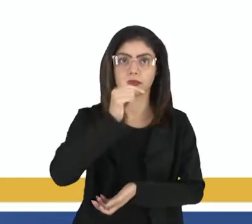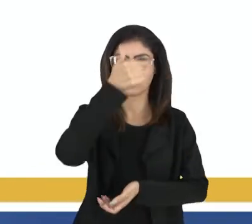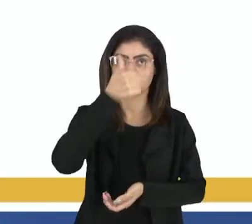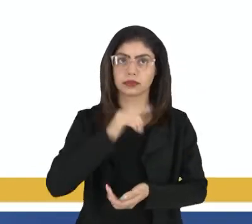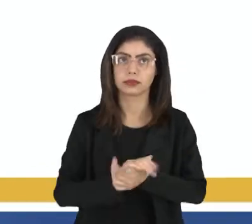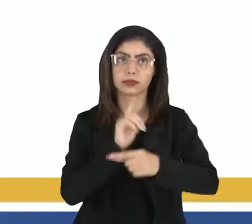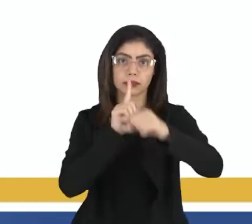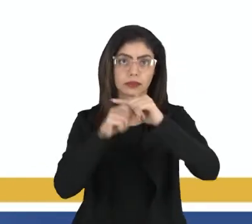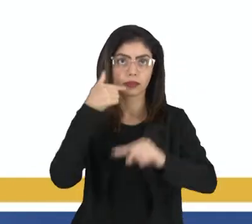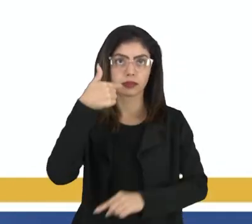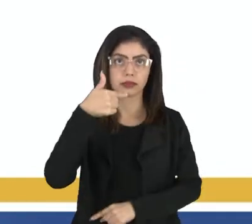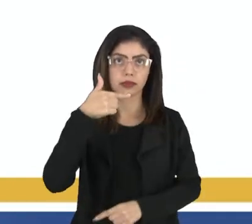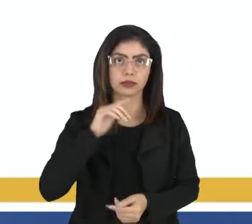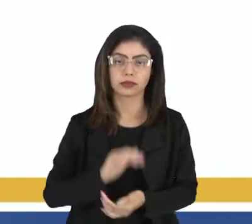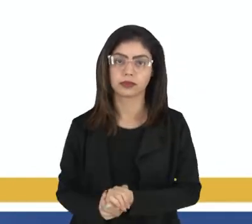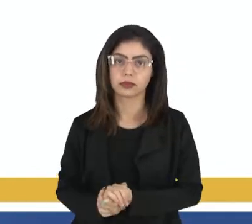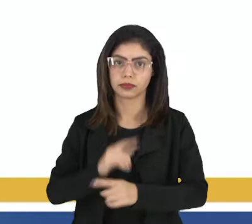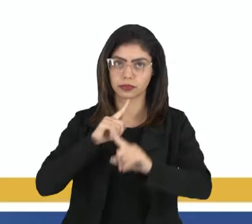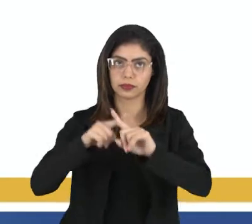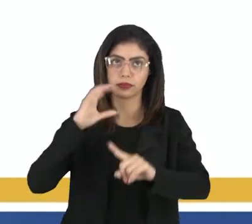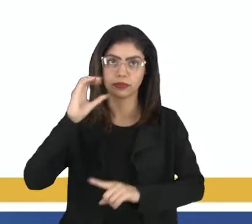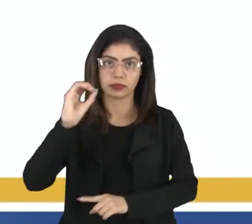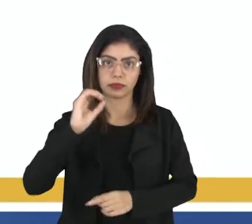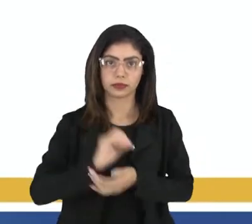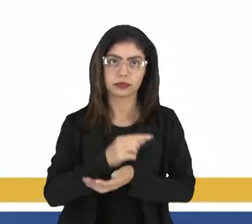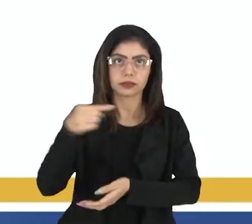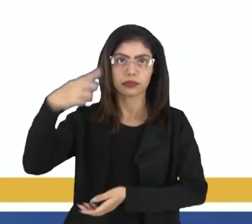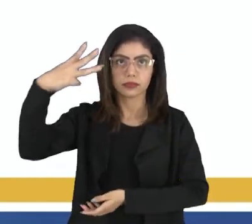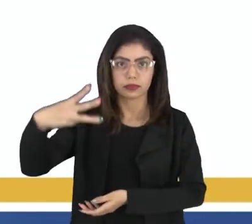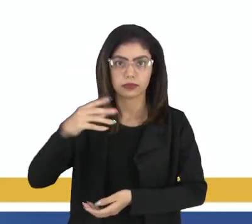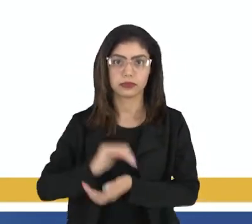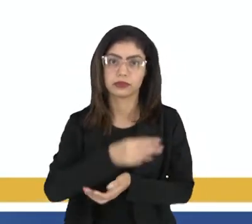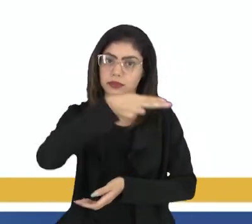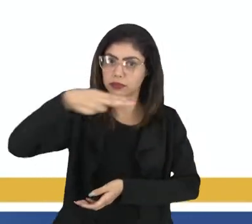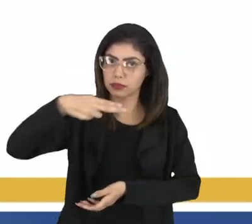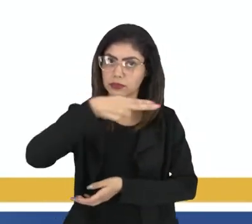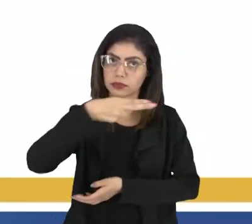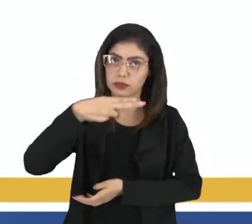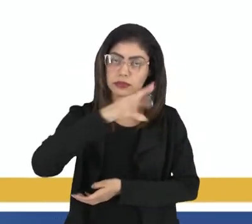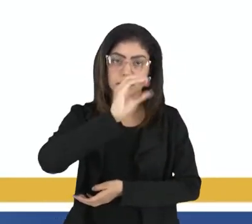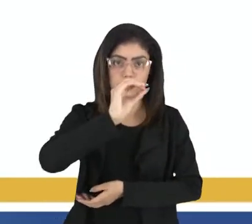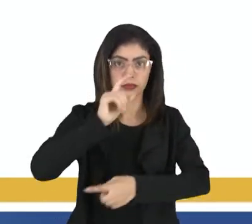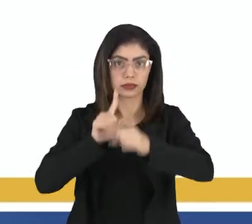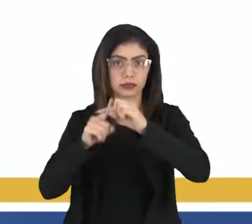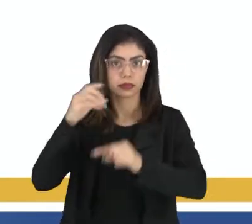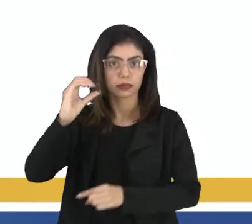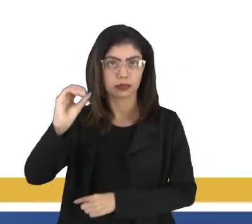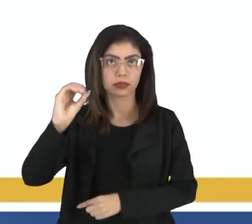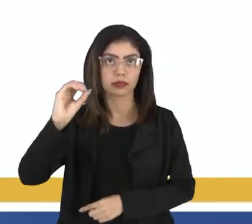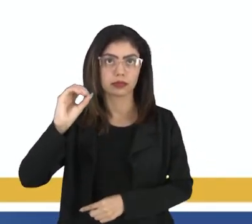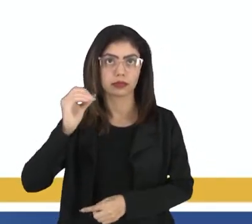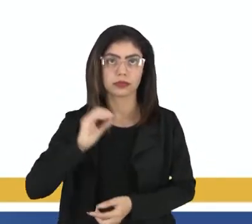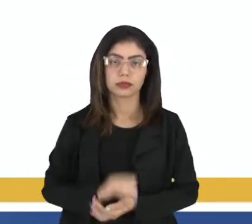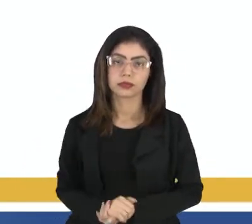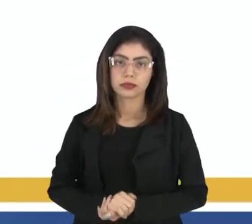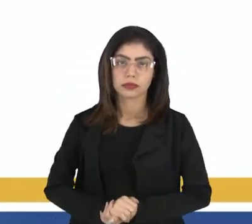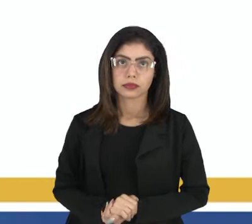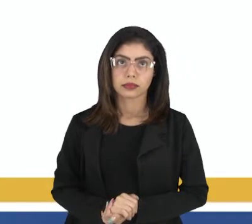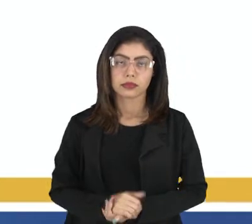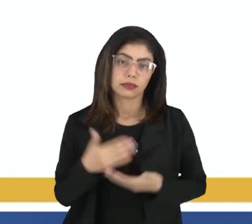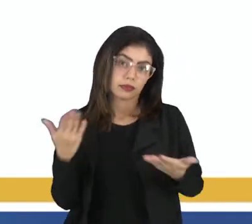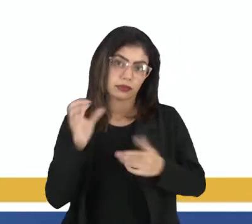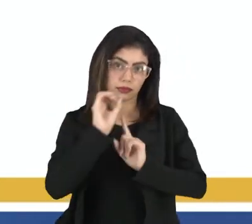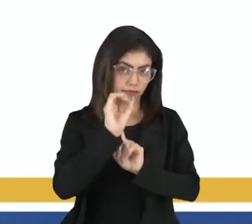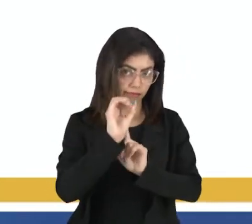quadrado mais 2 vezes 0 menos 3, que é igual. 0 ao quadrado é